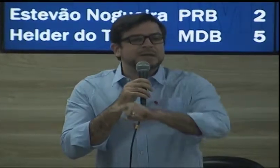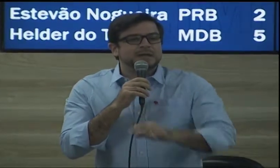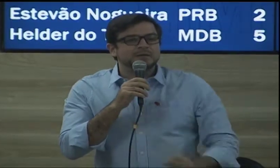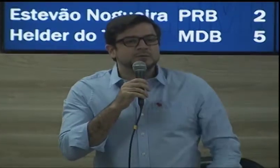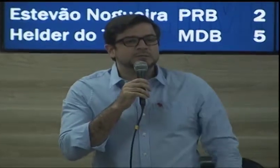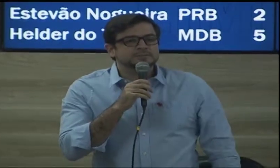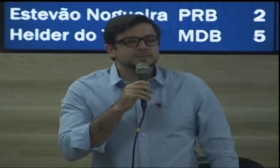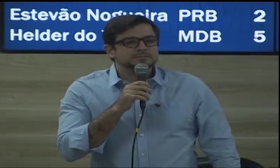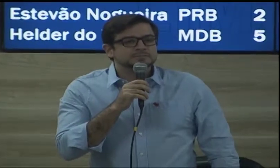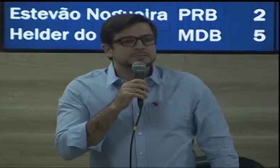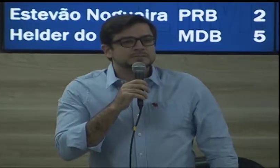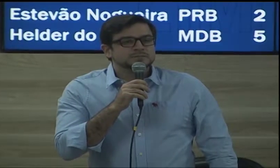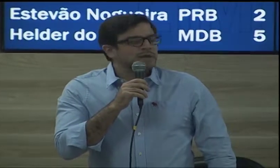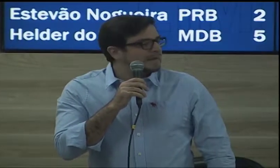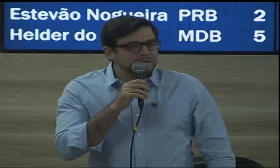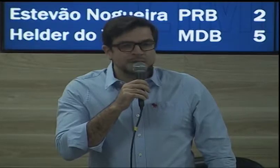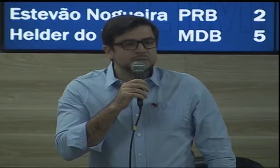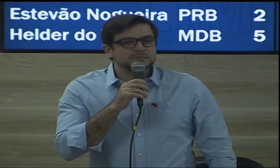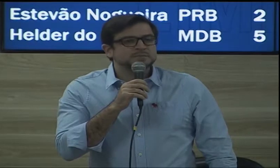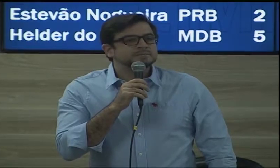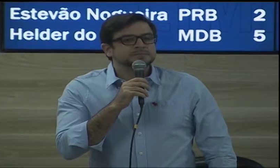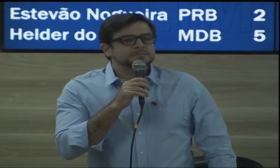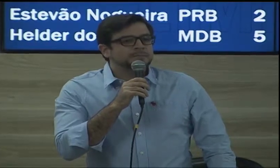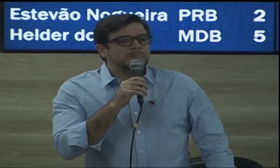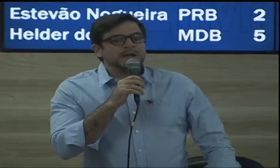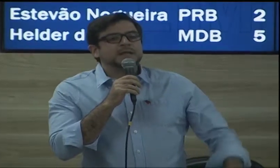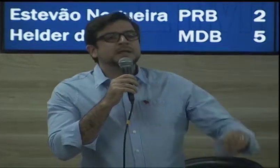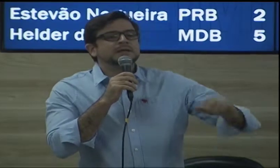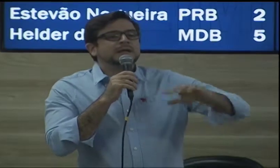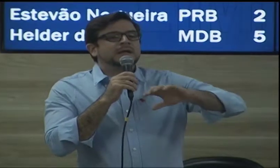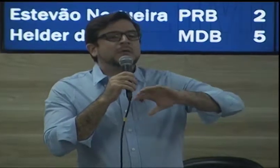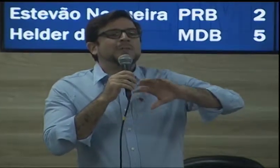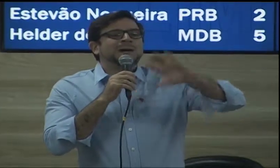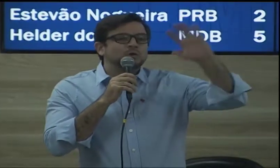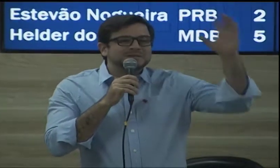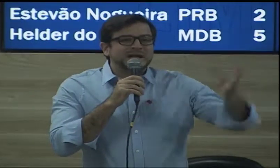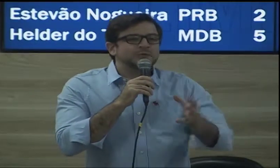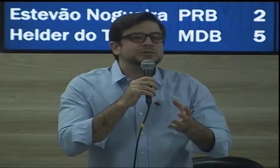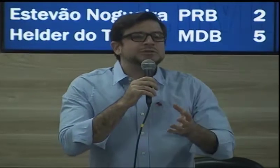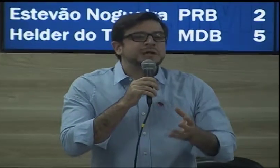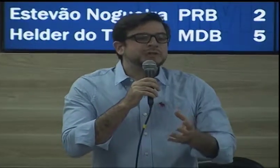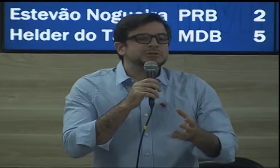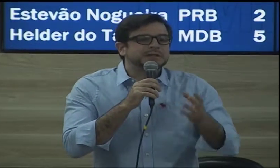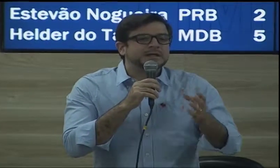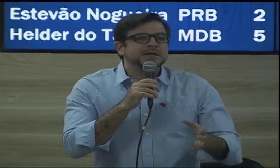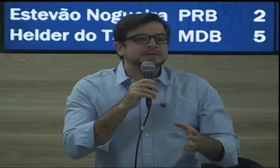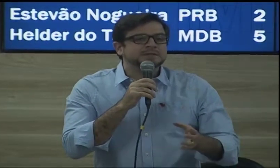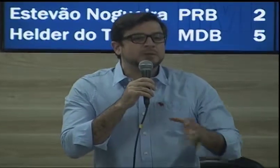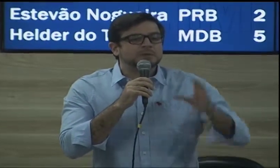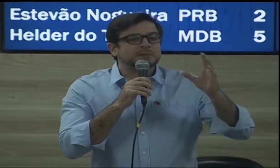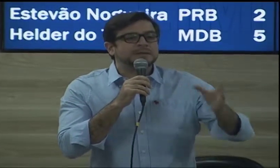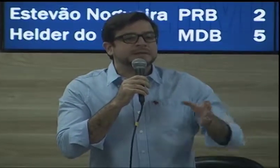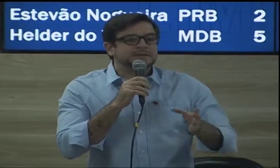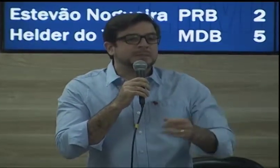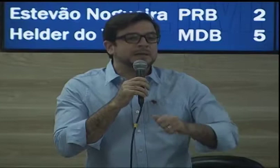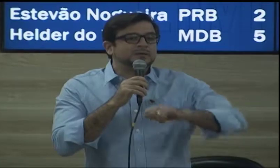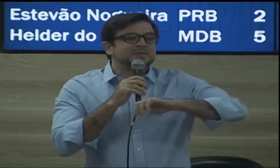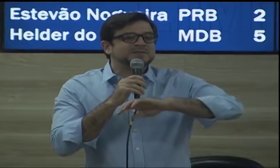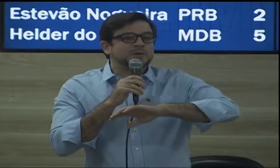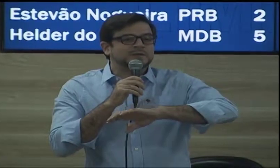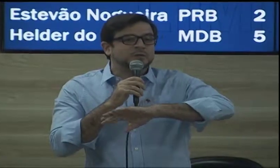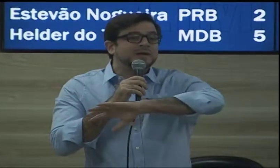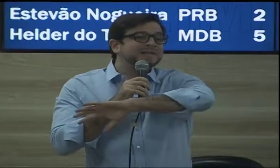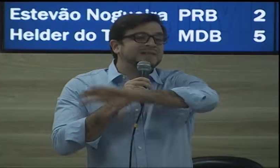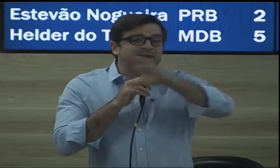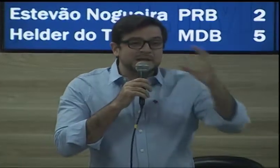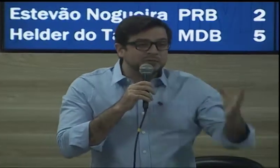desde pequeno. Aqui não. Aqui é um abarrotado de gente, de criança, enquanto a mãe está trabalhando numa